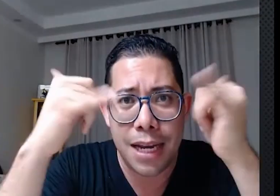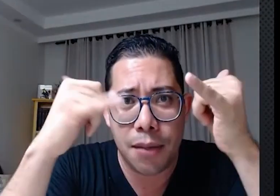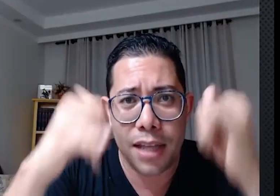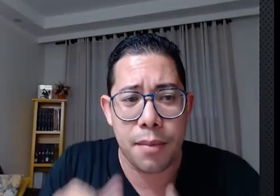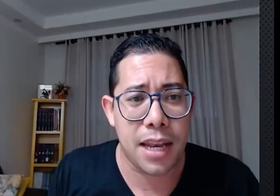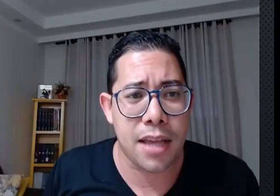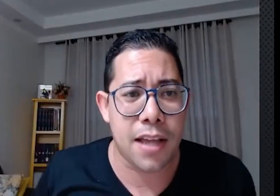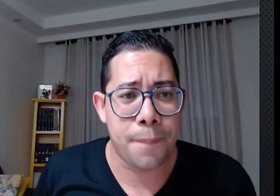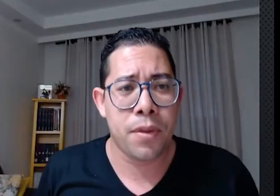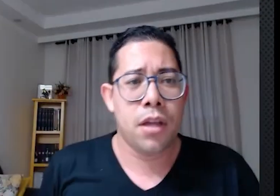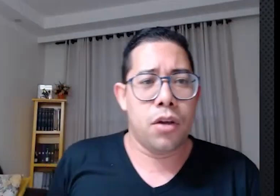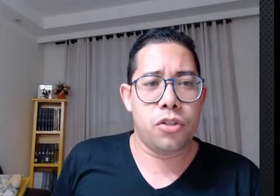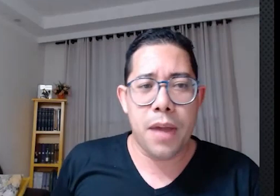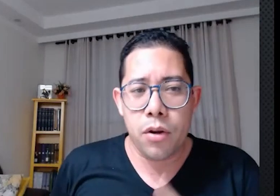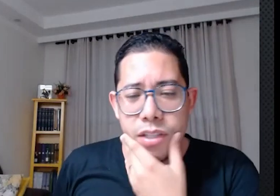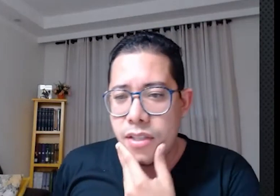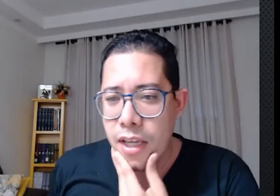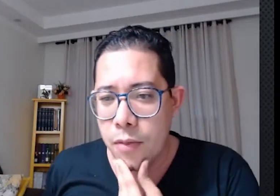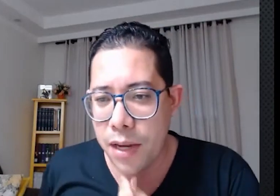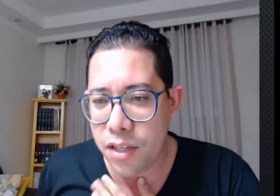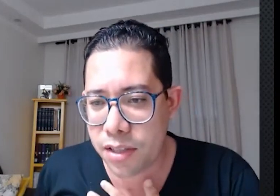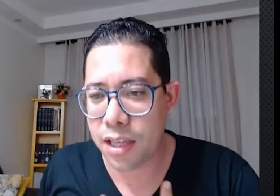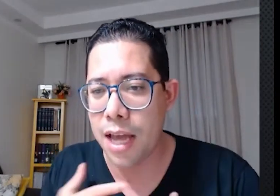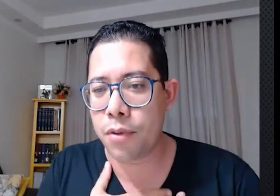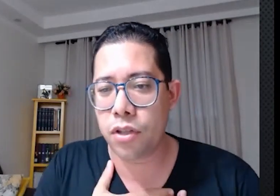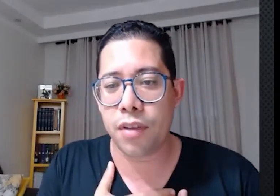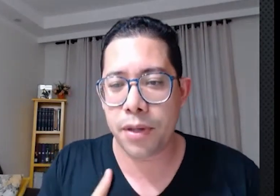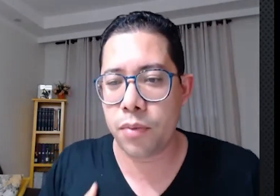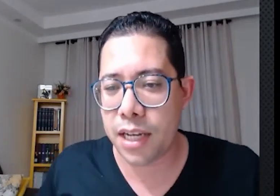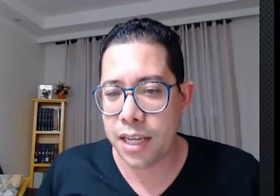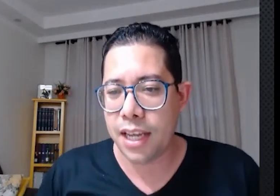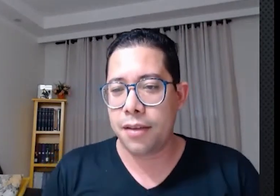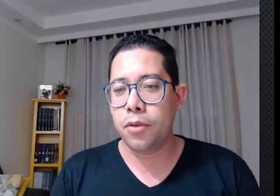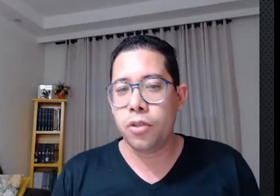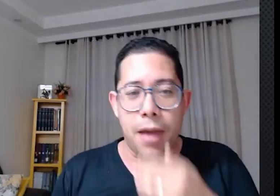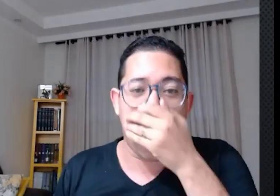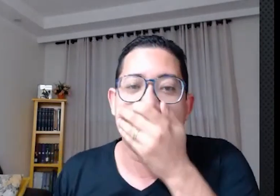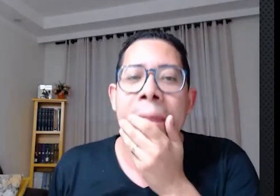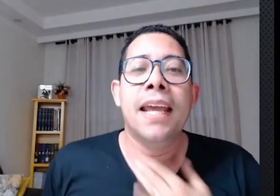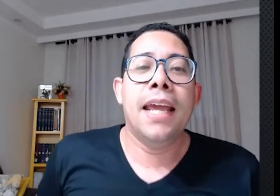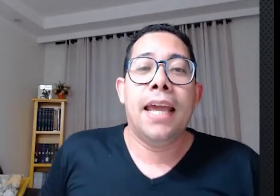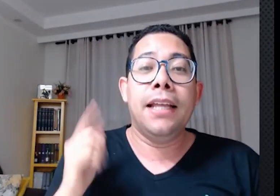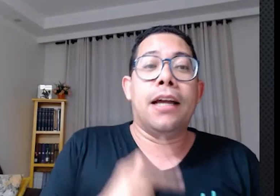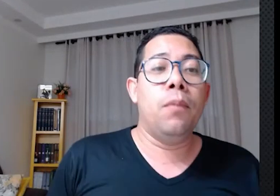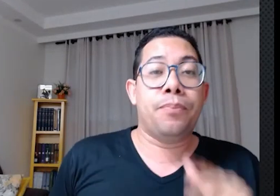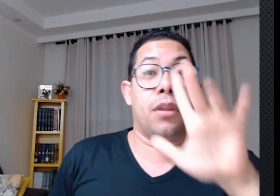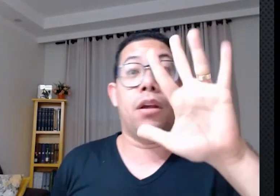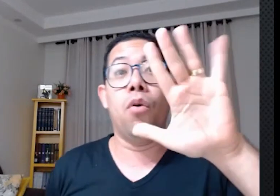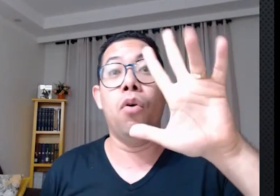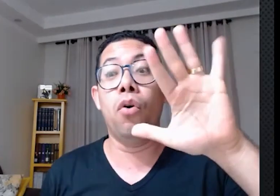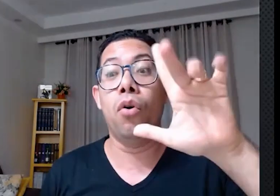Gabi? Beleza, beleza, beleza? Eu espero que sim, espero que sim. Ai, meu Deus, vai me perdoando aí, hein? Muito bem. Então,